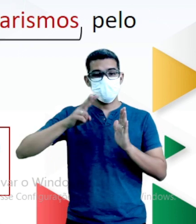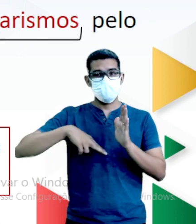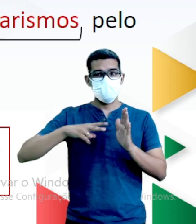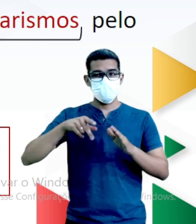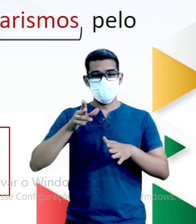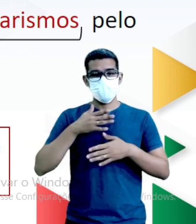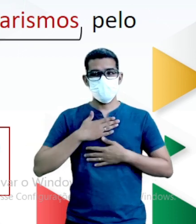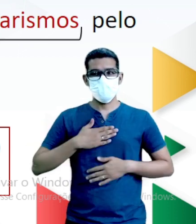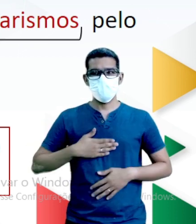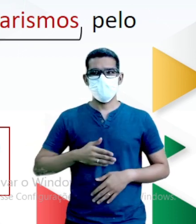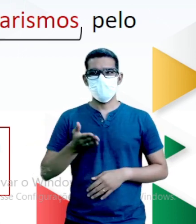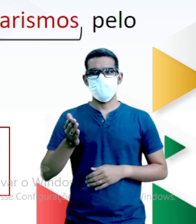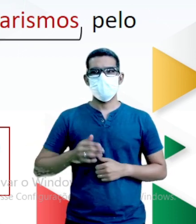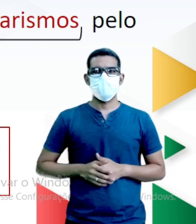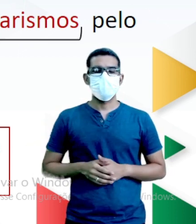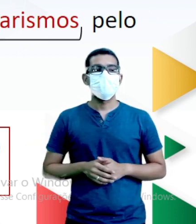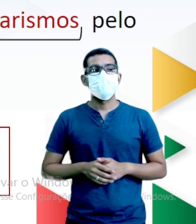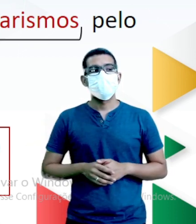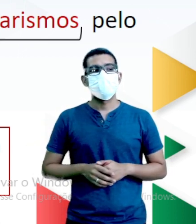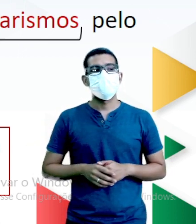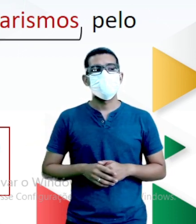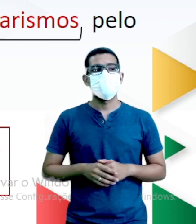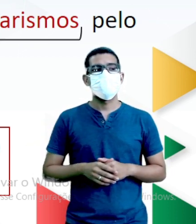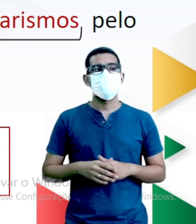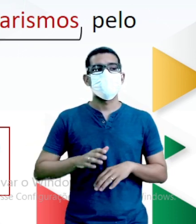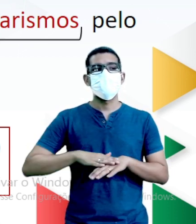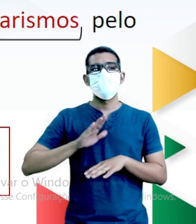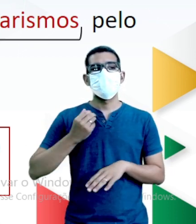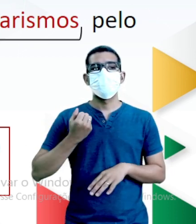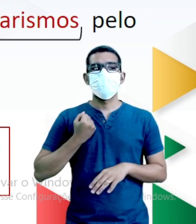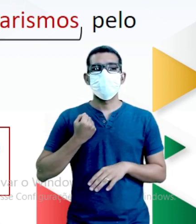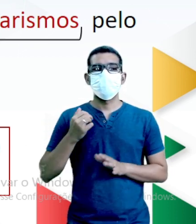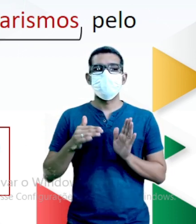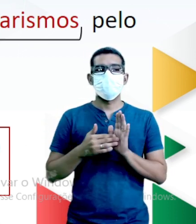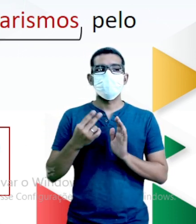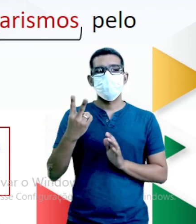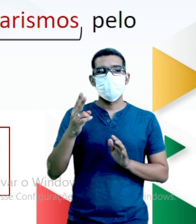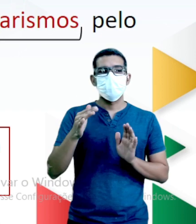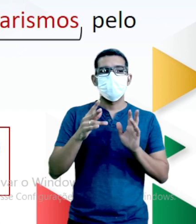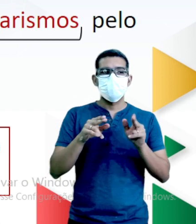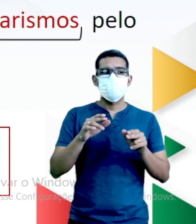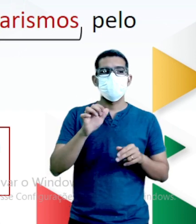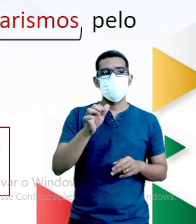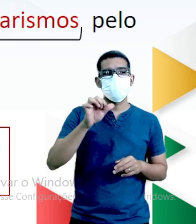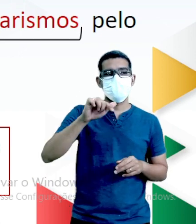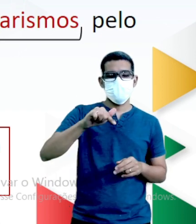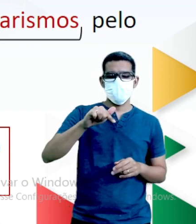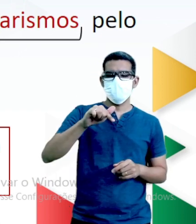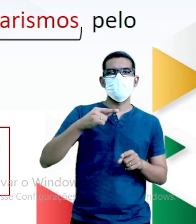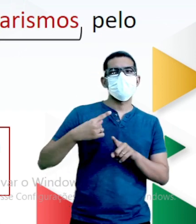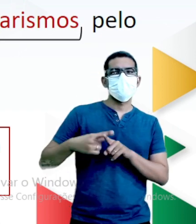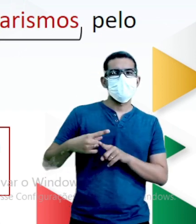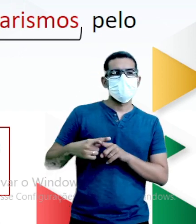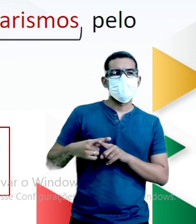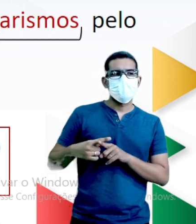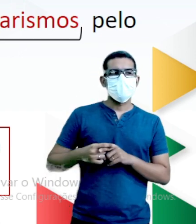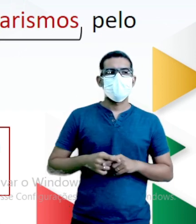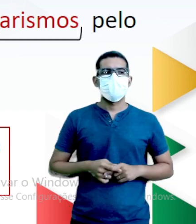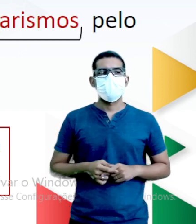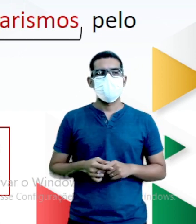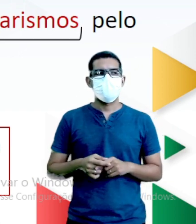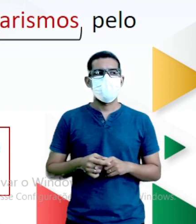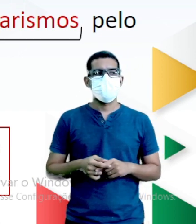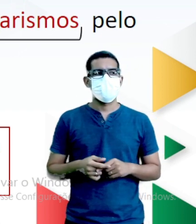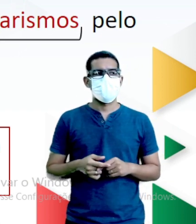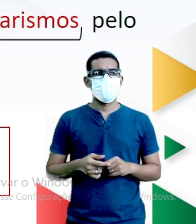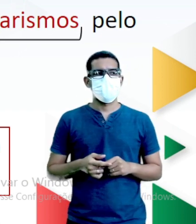com calma, tá? O maior número de 2 algarismos primo é igual a 97. Por que 97, professor? Traz para